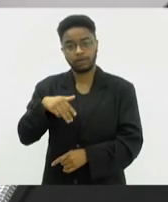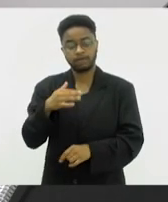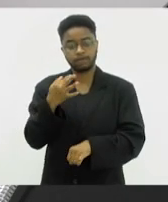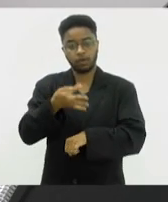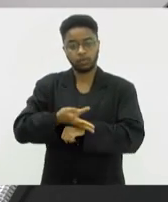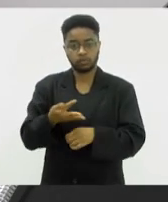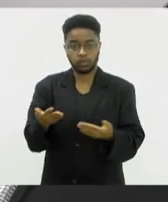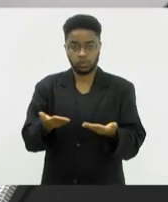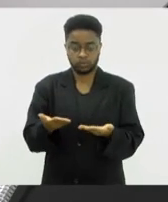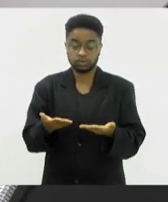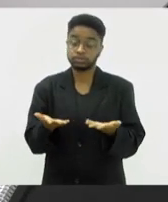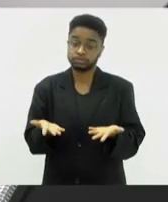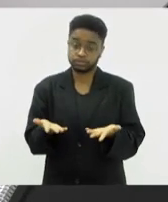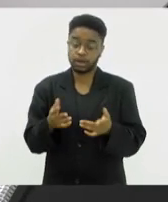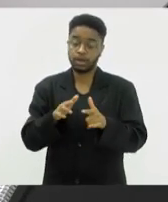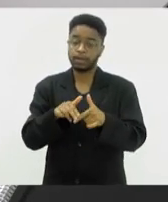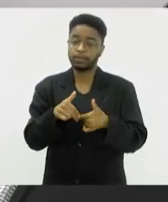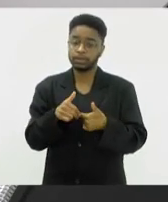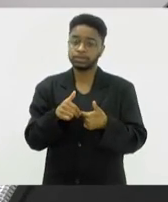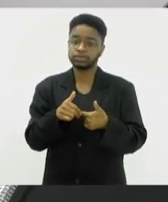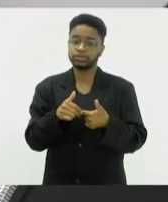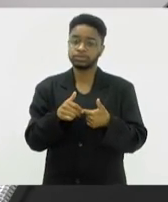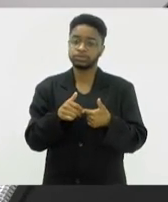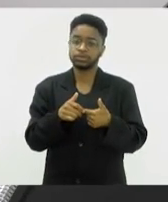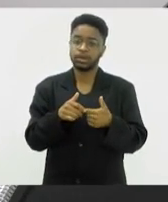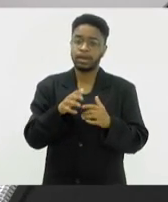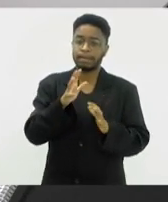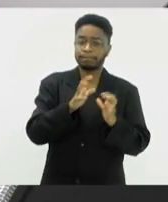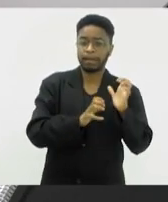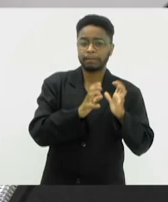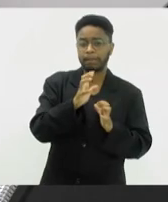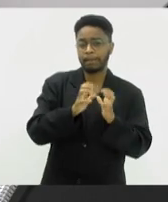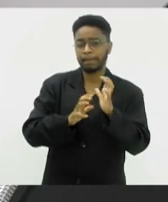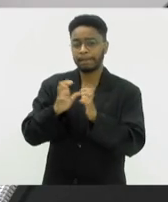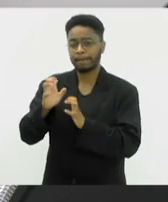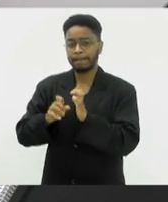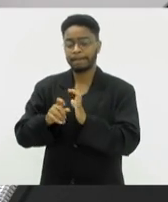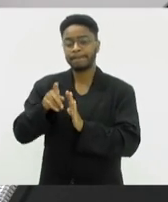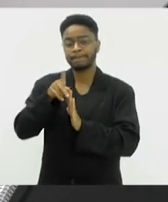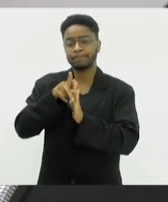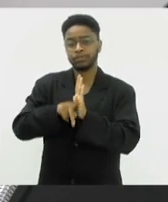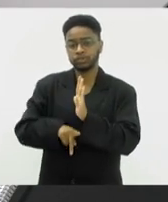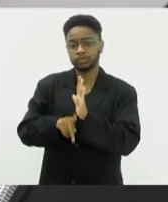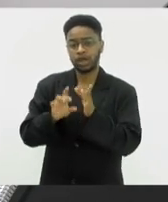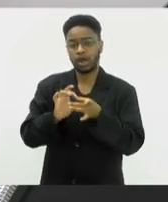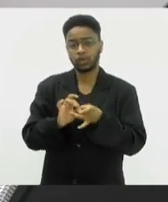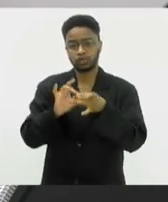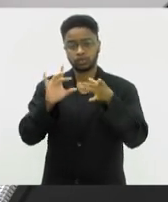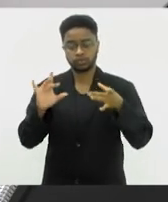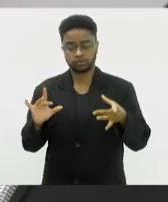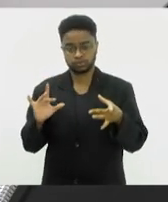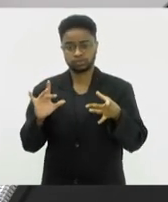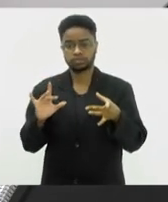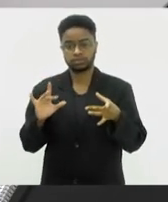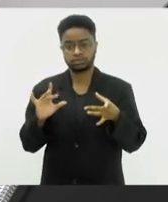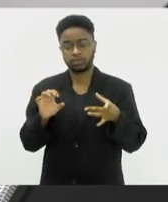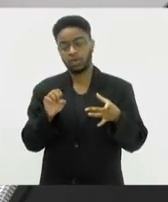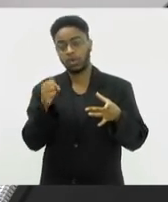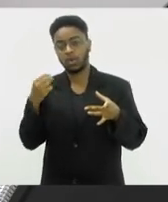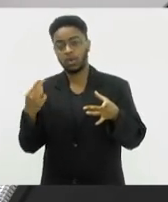era aqueles conflitos entre projetos autorizativos